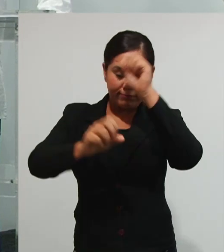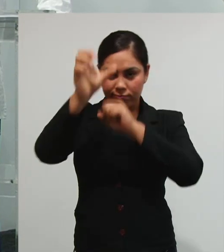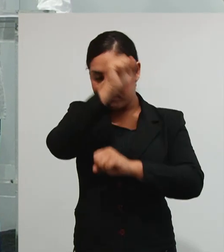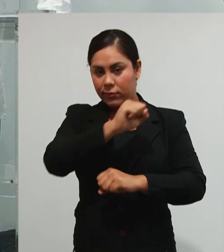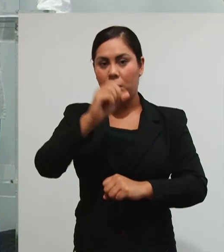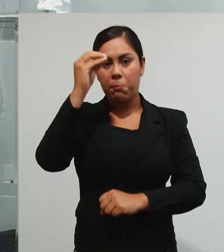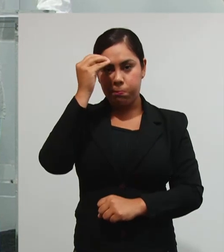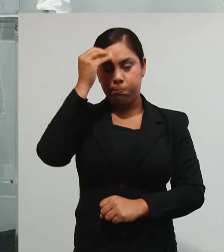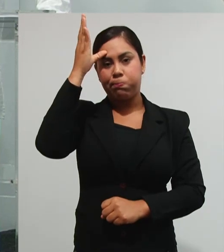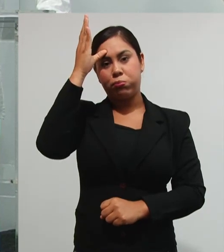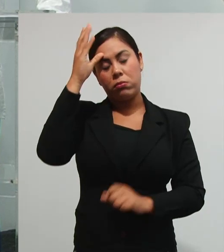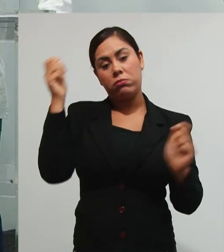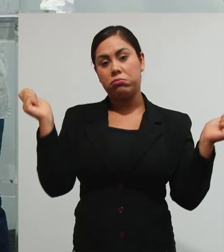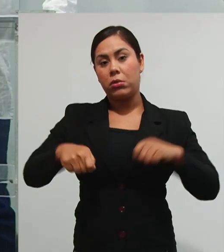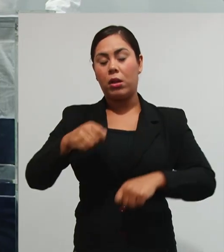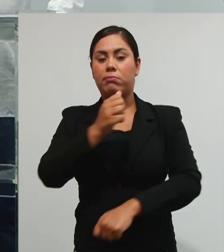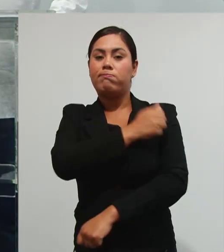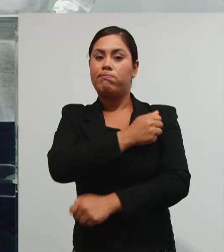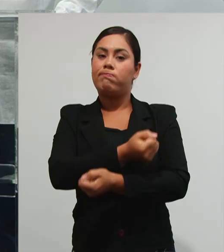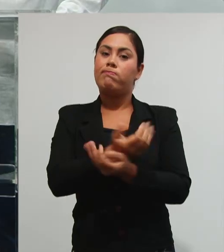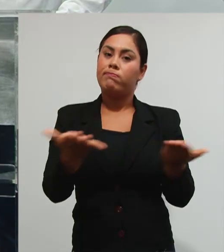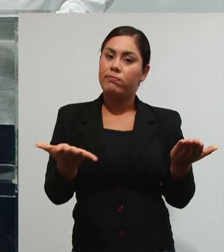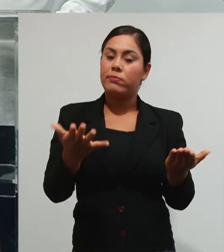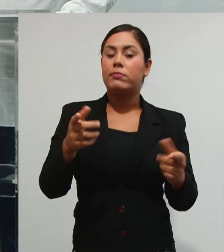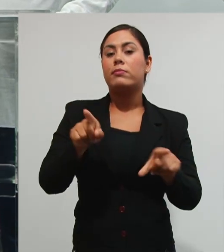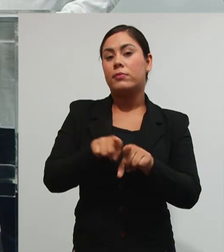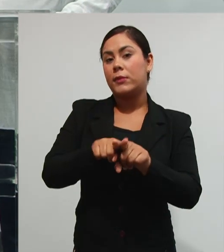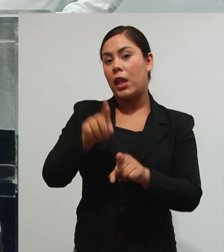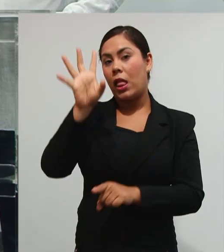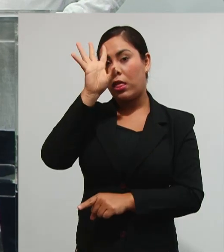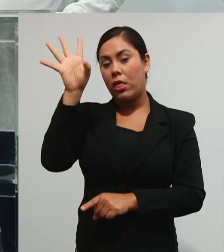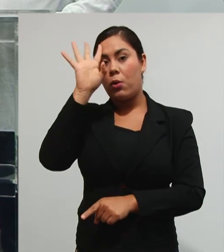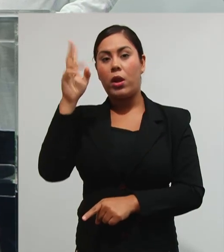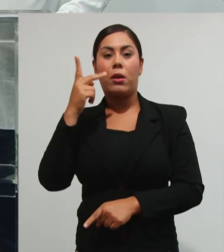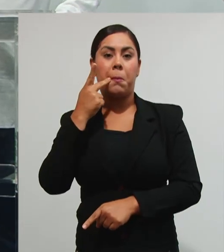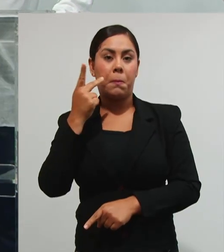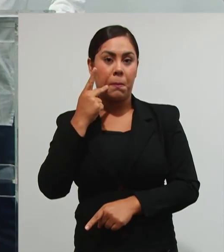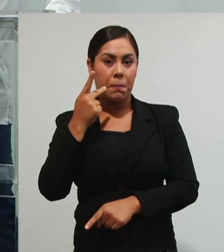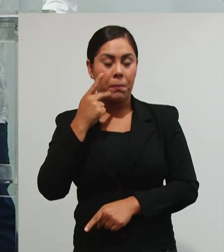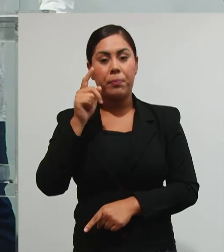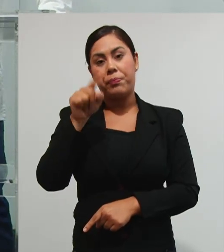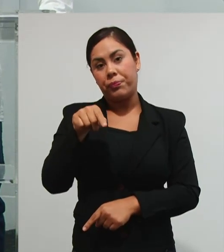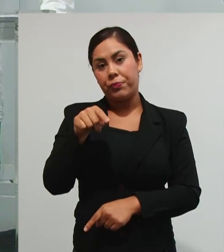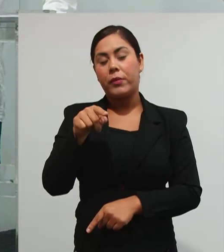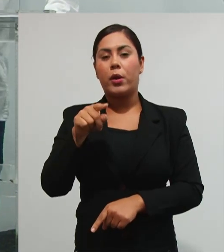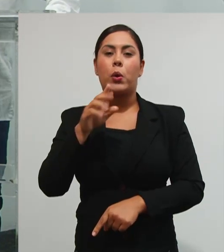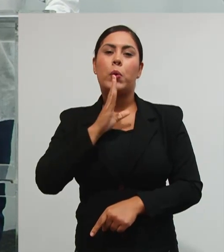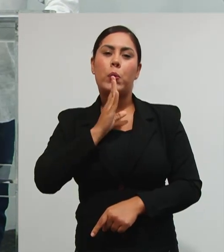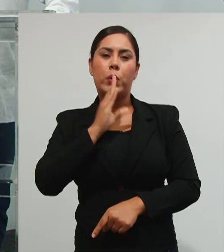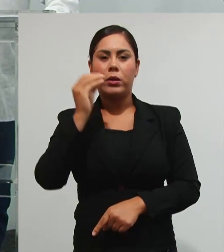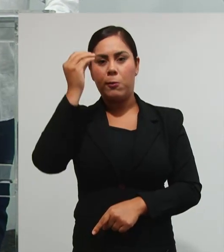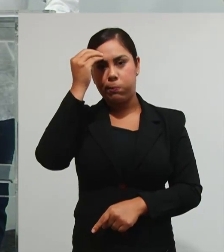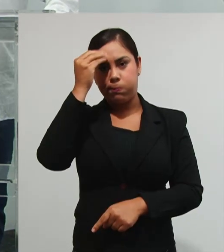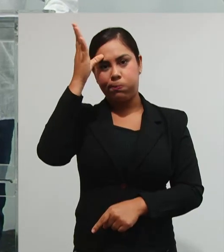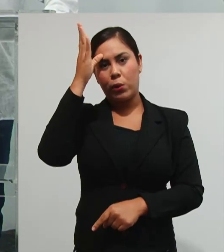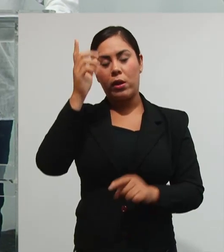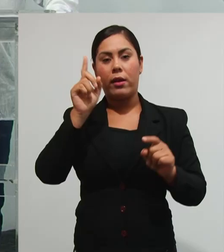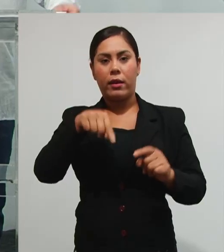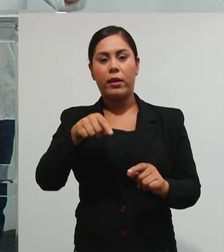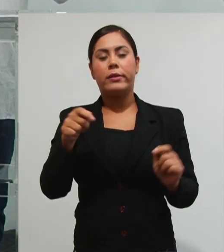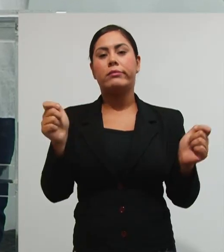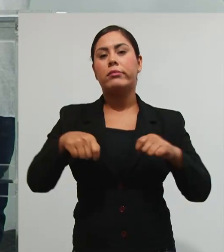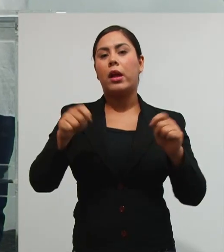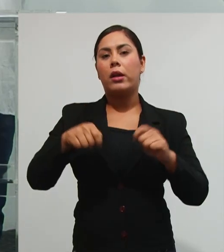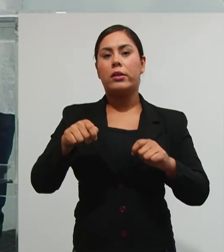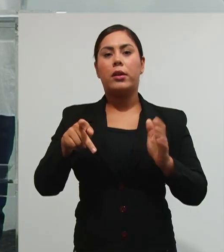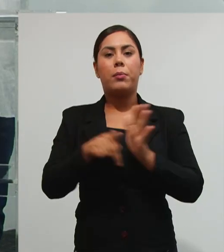e o aluno, pode oferecer. E na teoria de Piaget, os conhecimentos eles vão ser